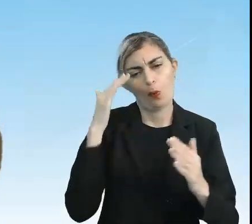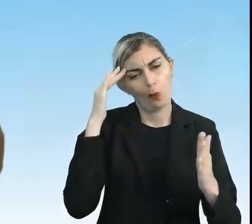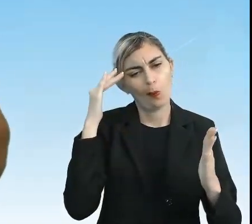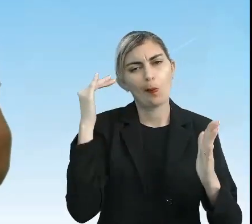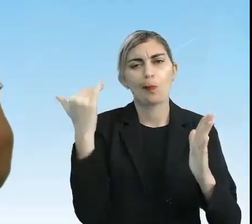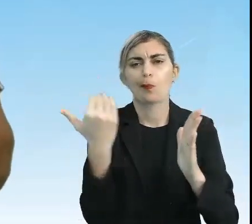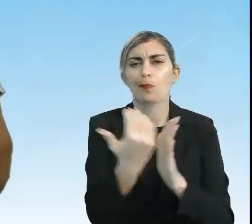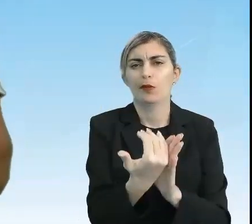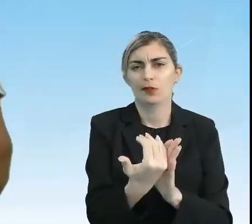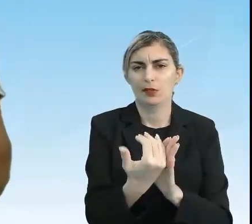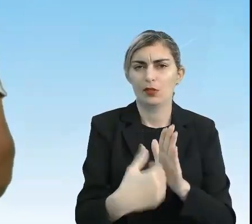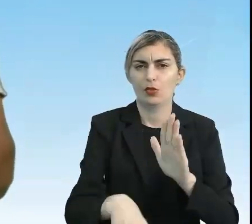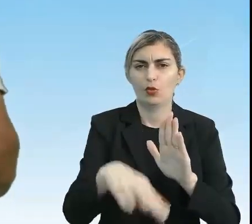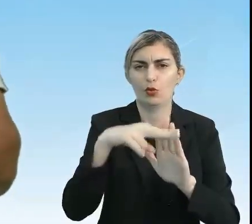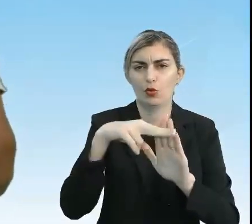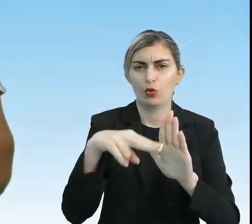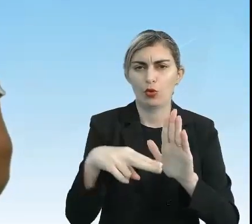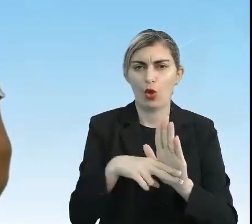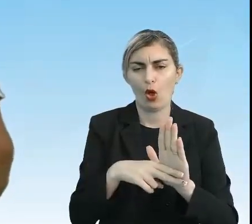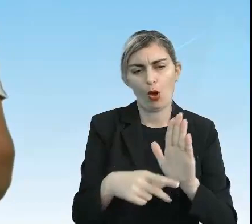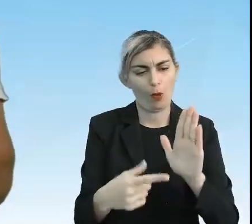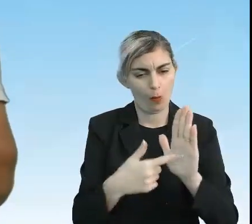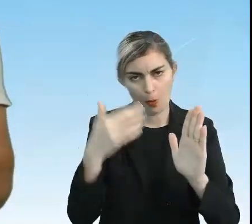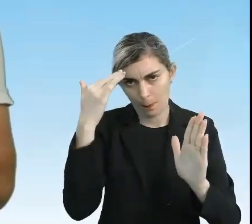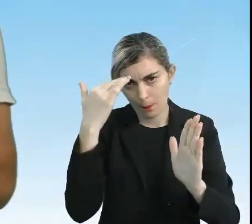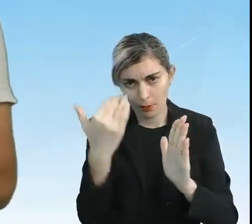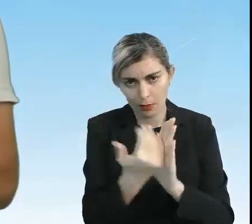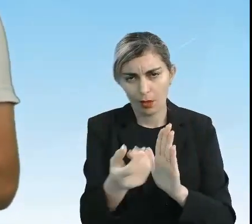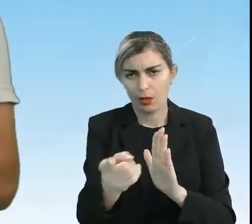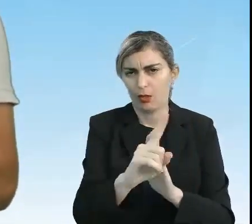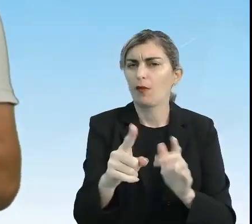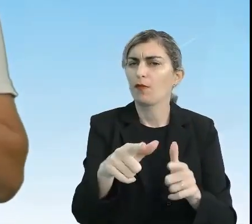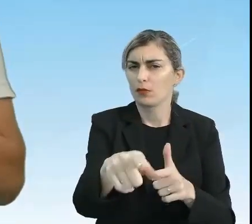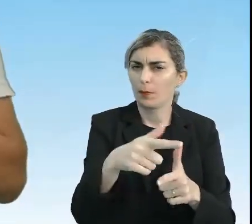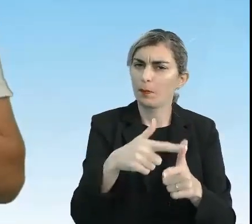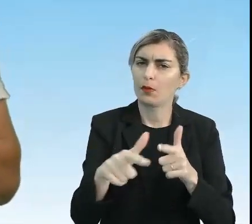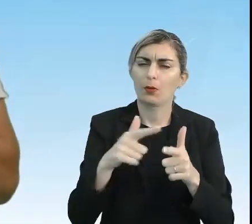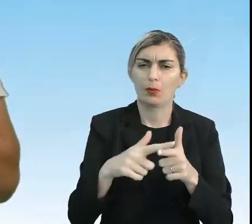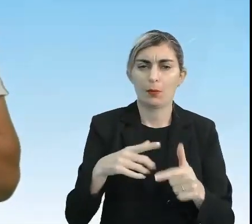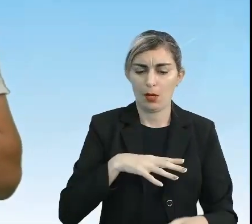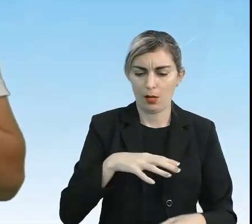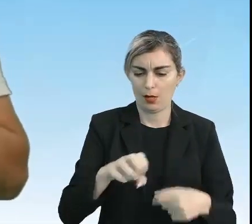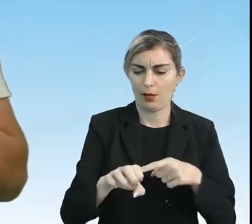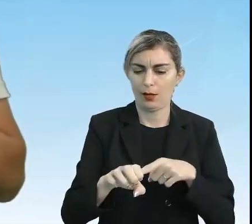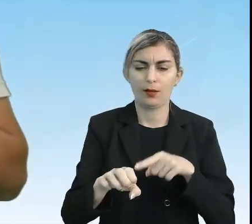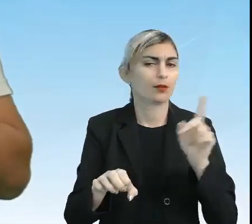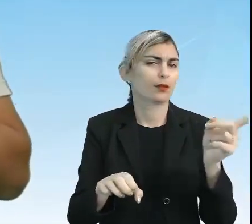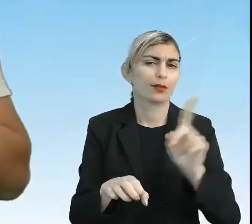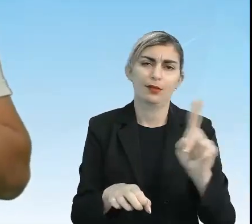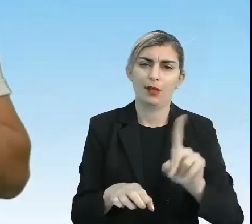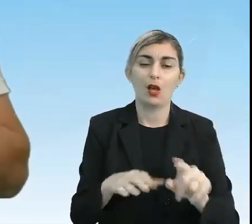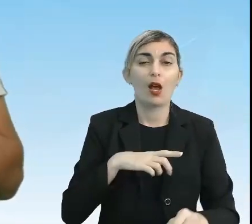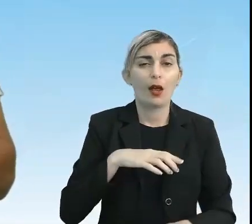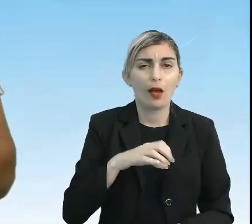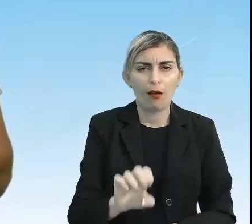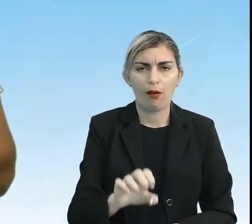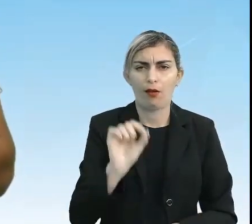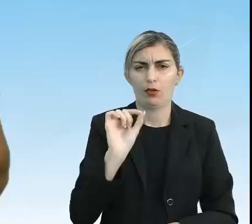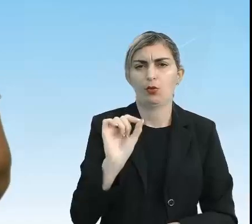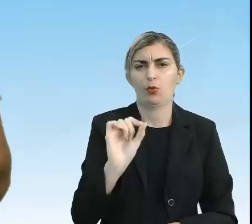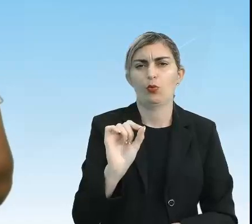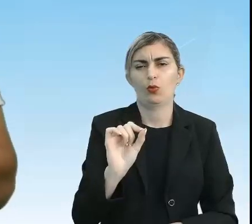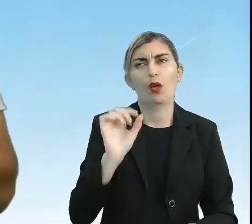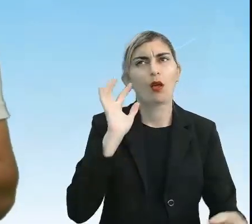obediência a uma determinada norma. Se você não obedecer, você vai ter problema. A ética, não. A ética, ela é fundada em cima